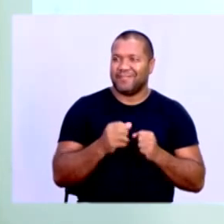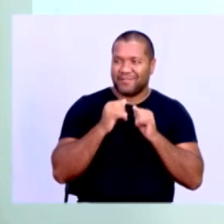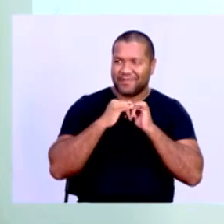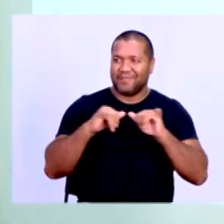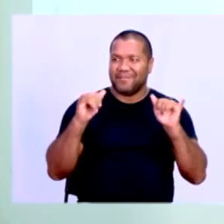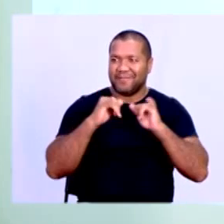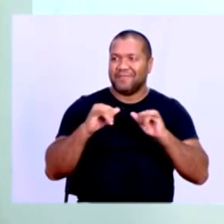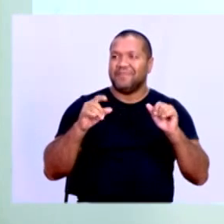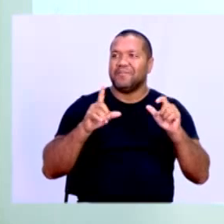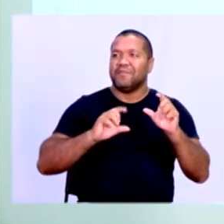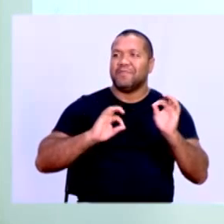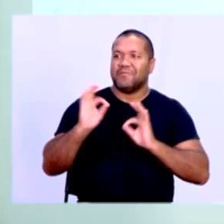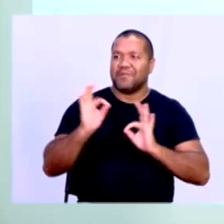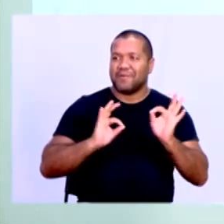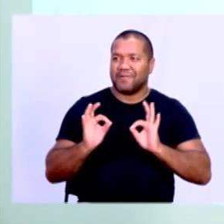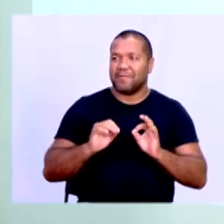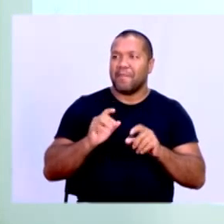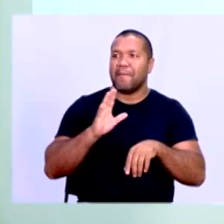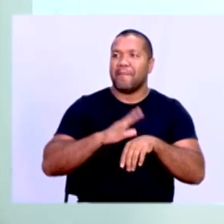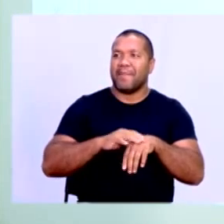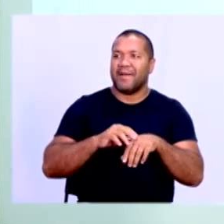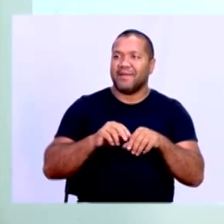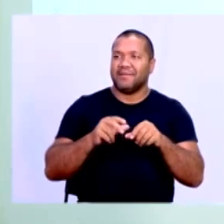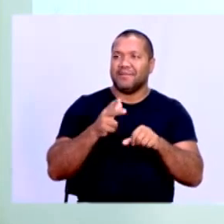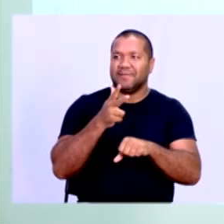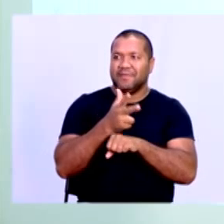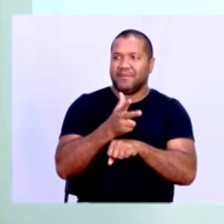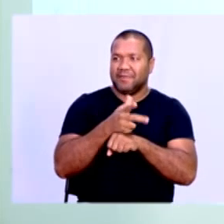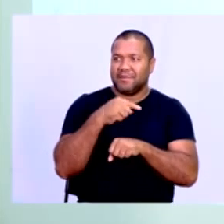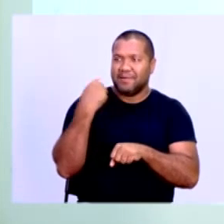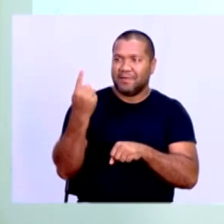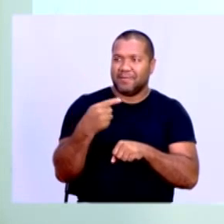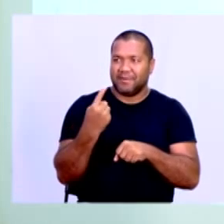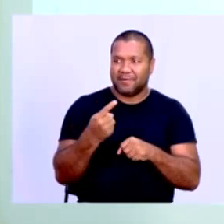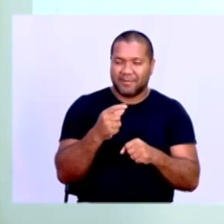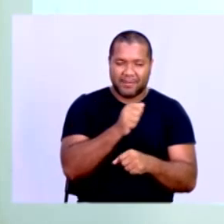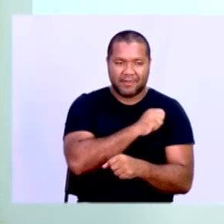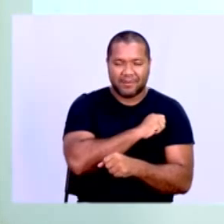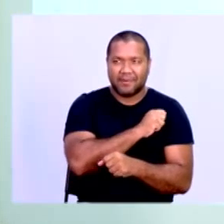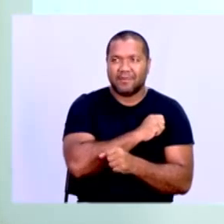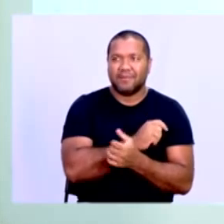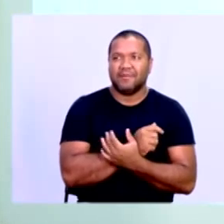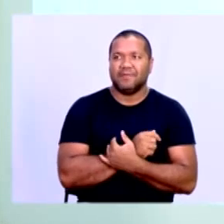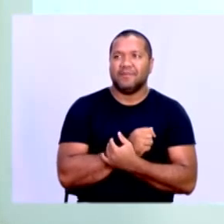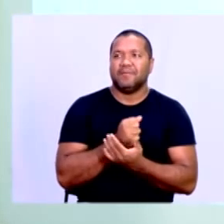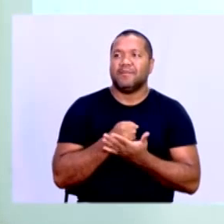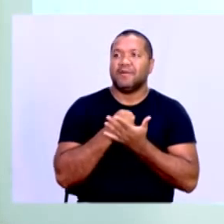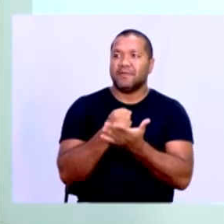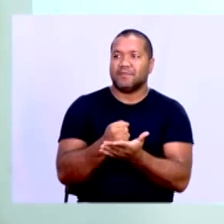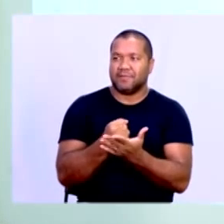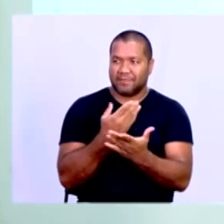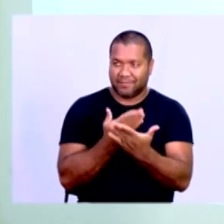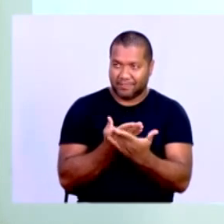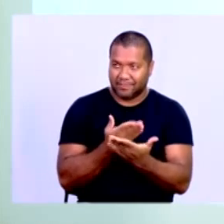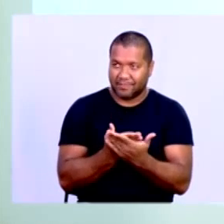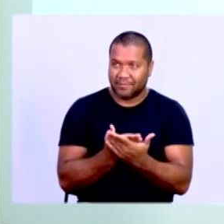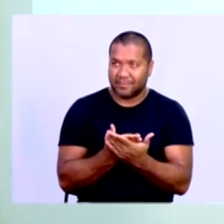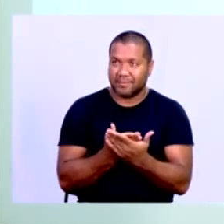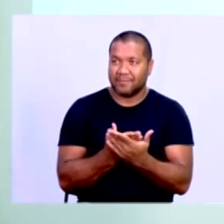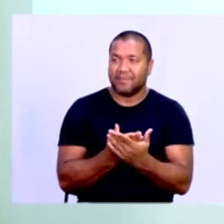vamos preparar mais vídeos lá para vocês, né, para auxiliar nos estudos e